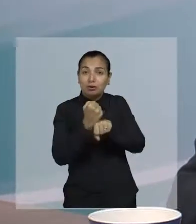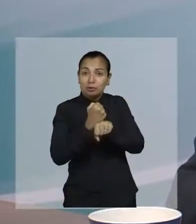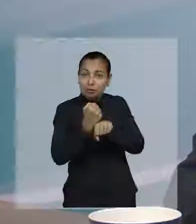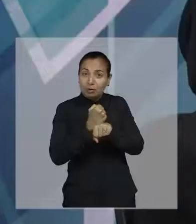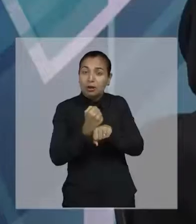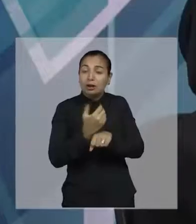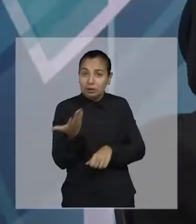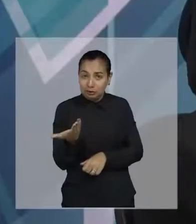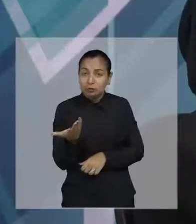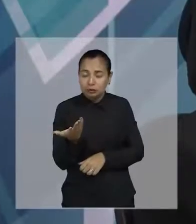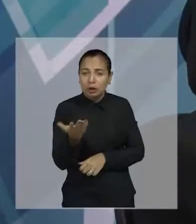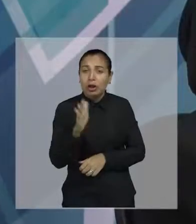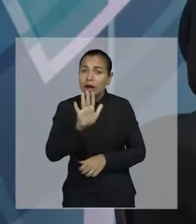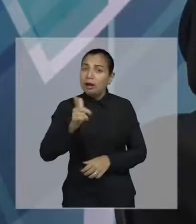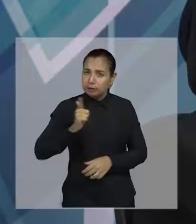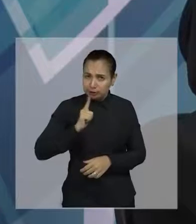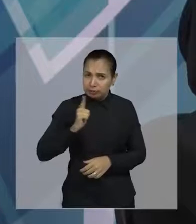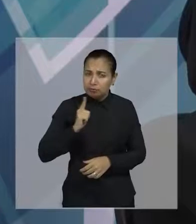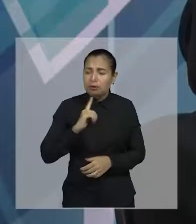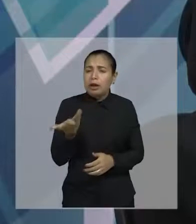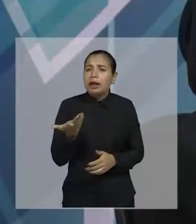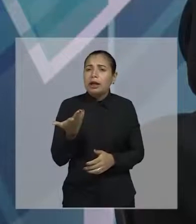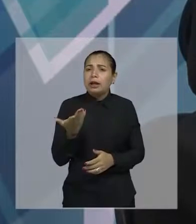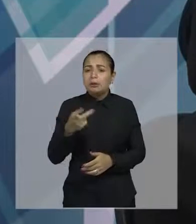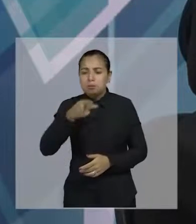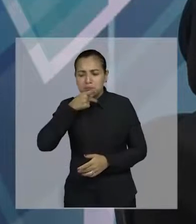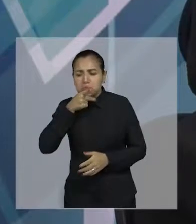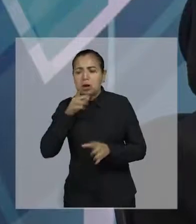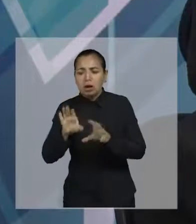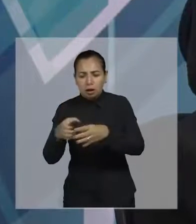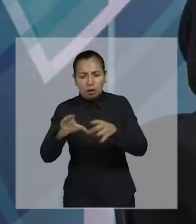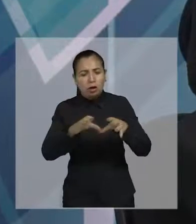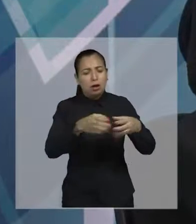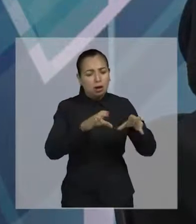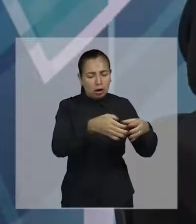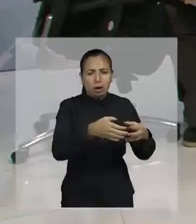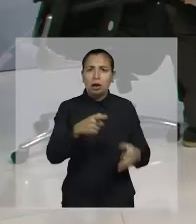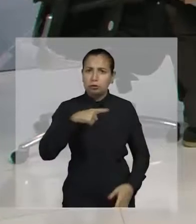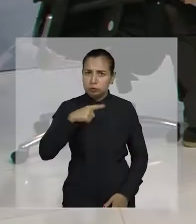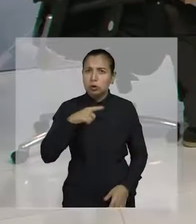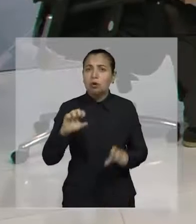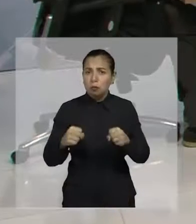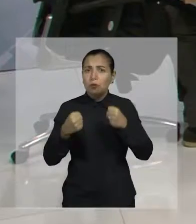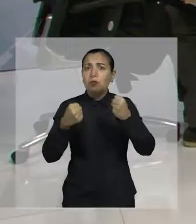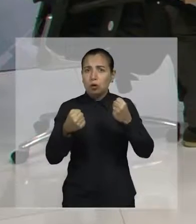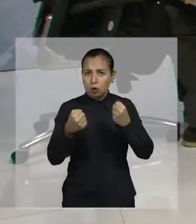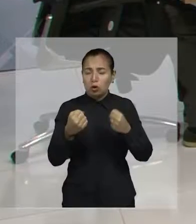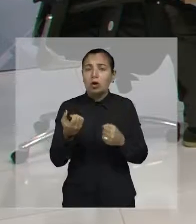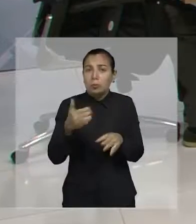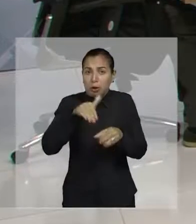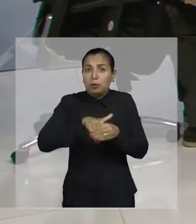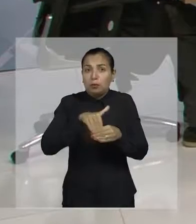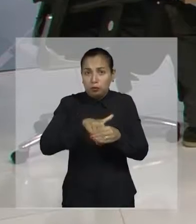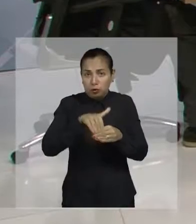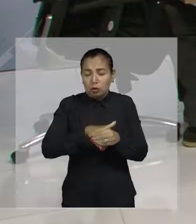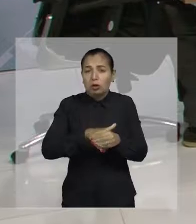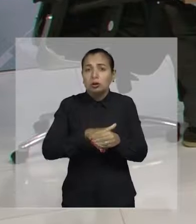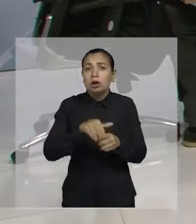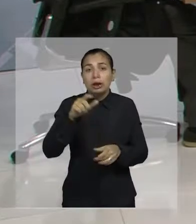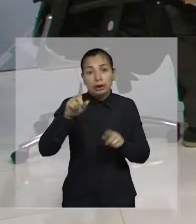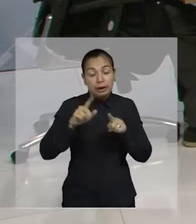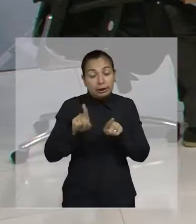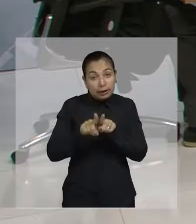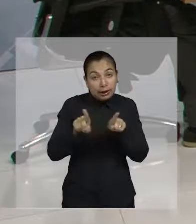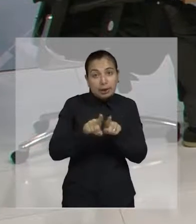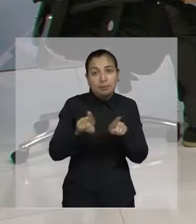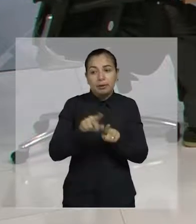cita, vamos lá, a gente tem uma estrutura partidária forte, entre aspas, para fins eleitorais, para fins de definir